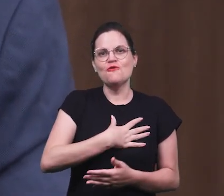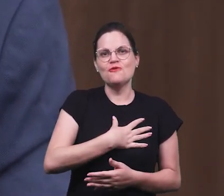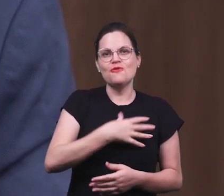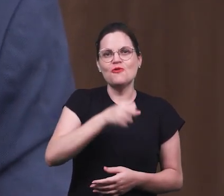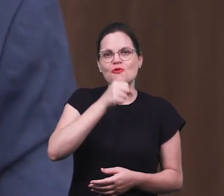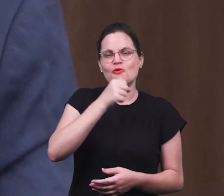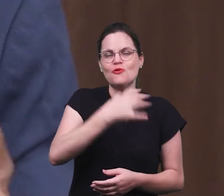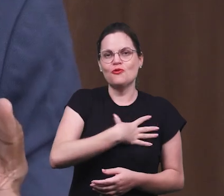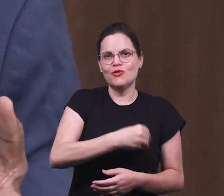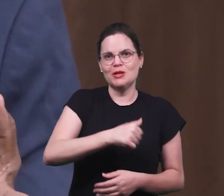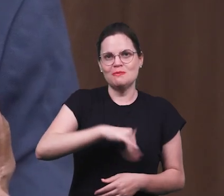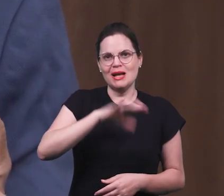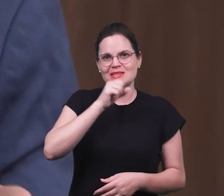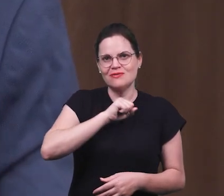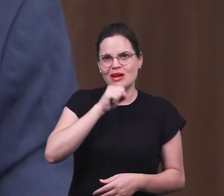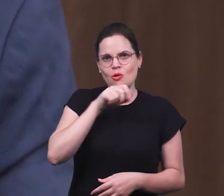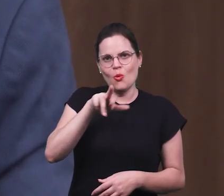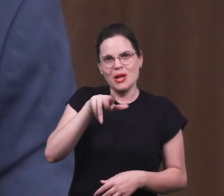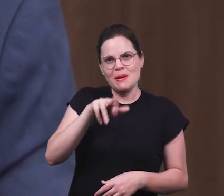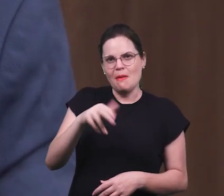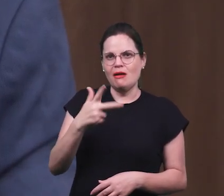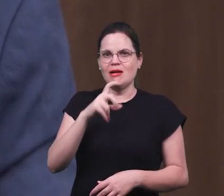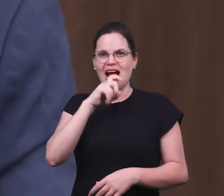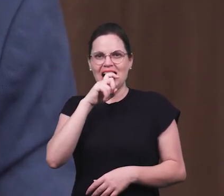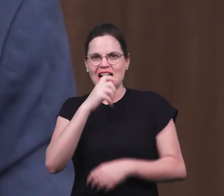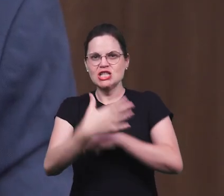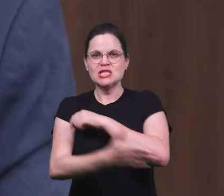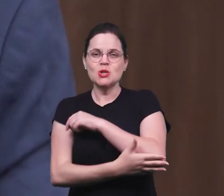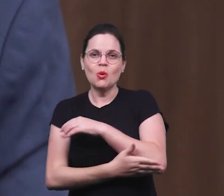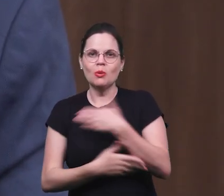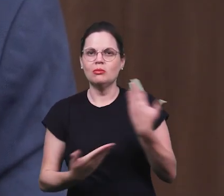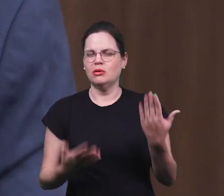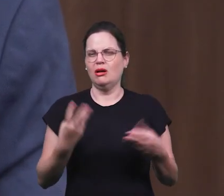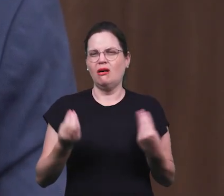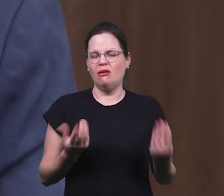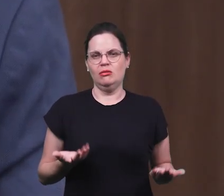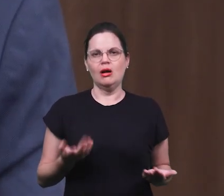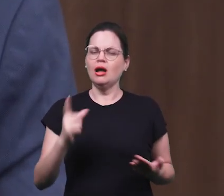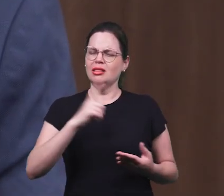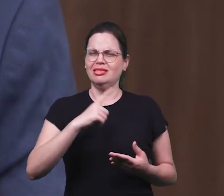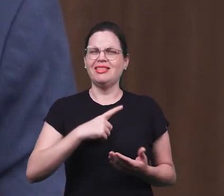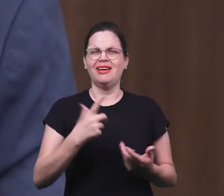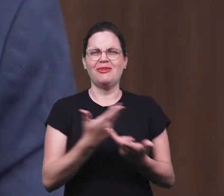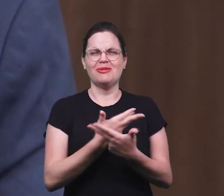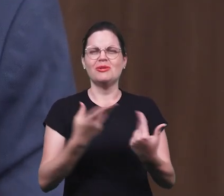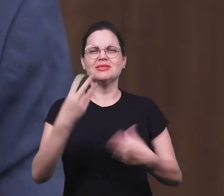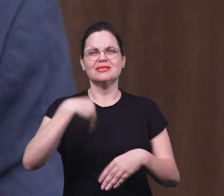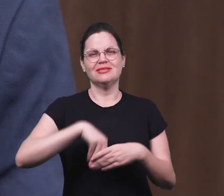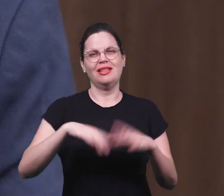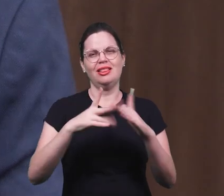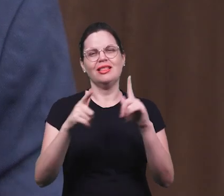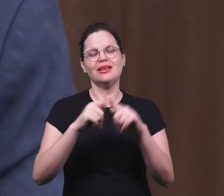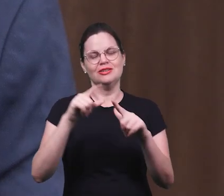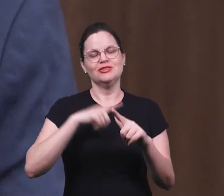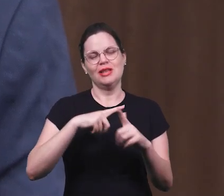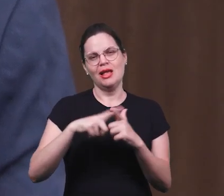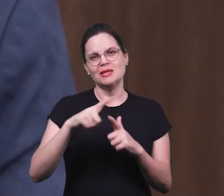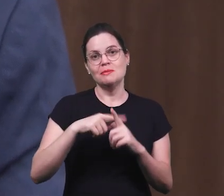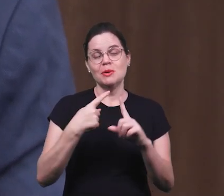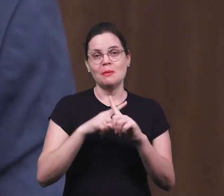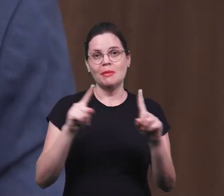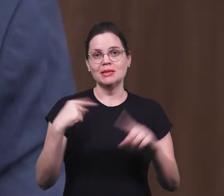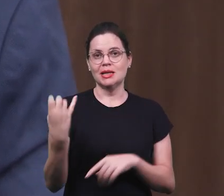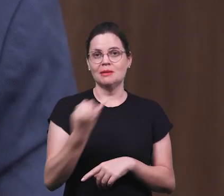você falou bem, é a graça de Deus para operar na vida das pessoas. Então, isso é importante. Então, os gentios